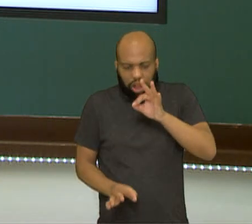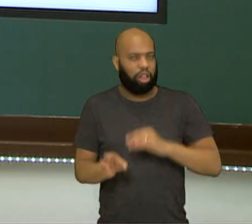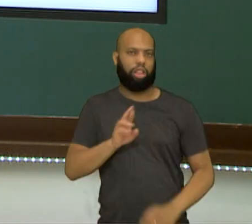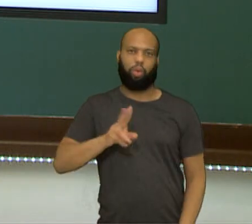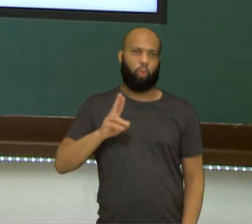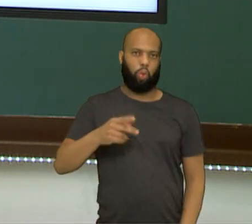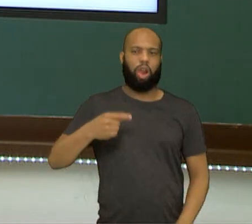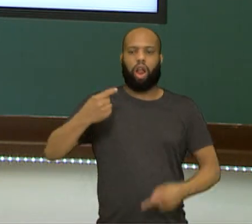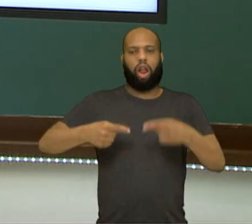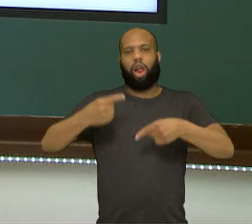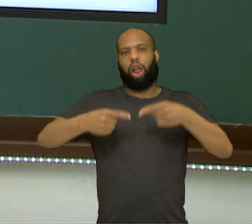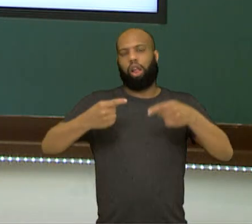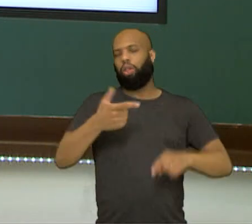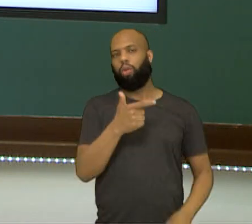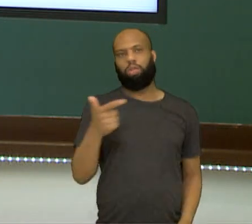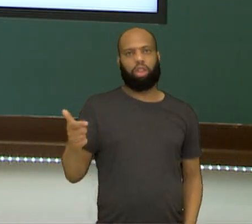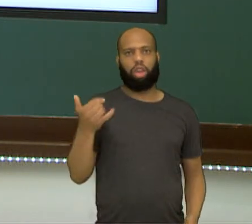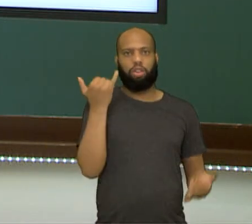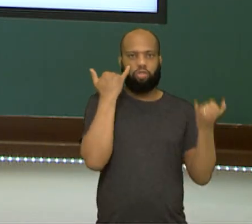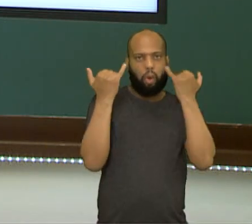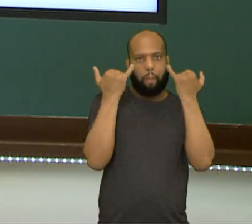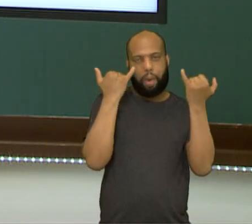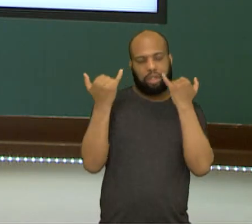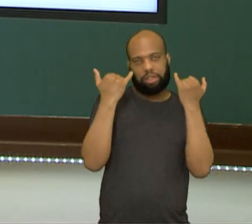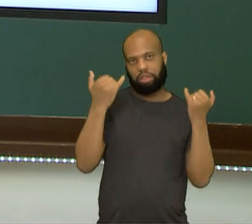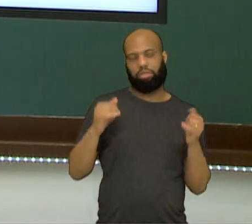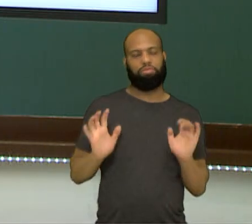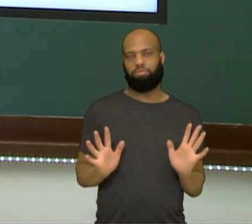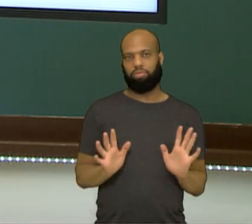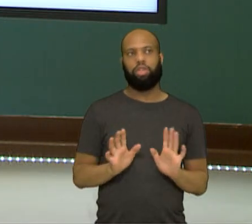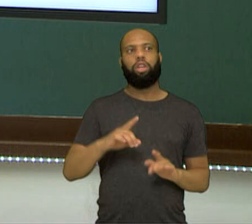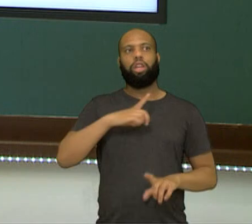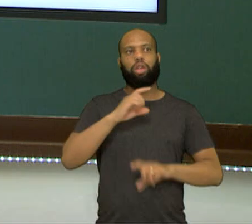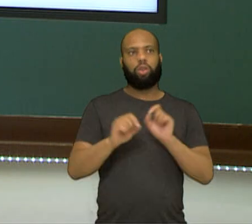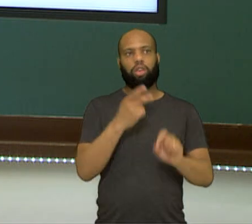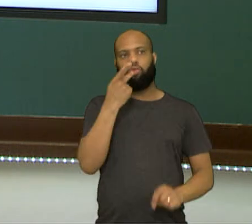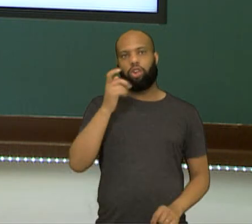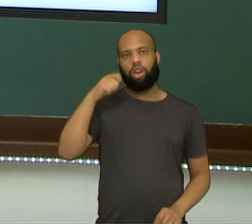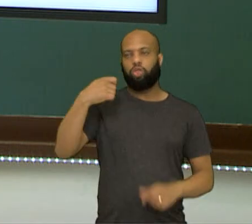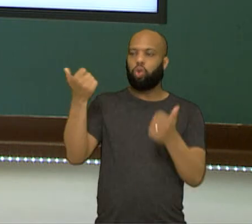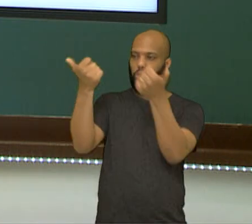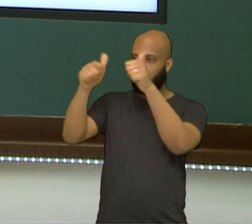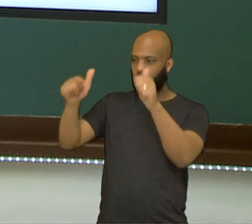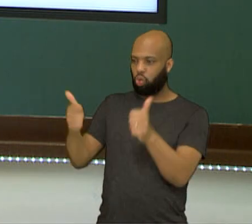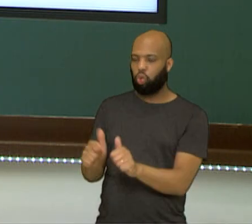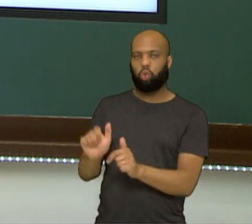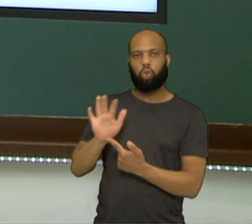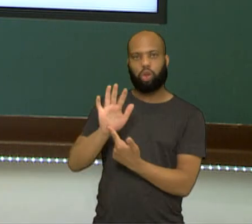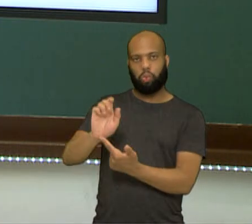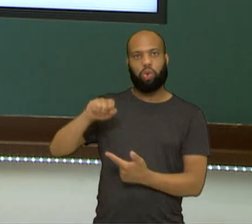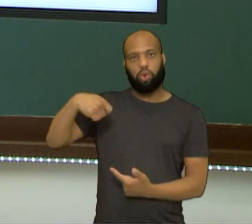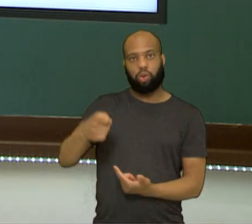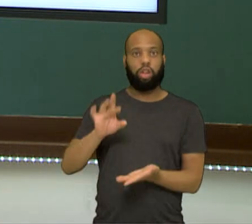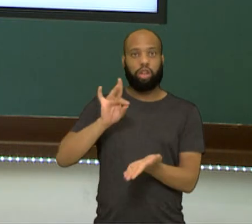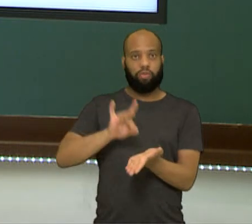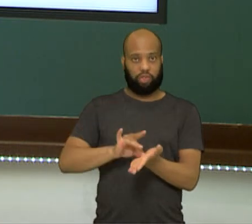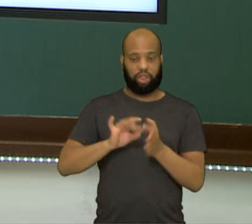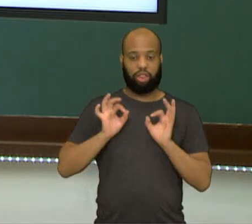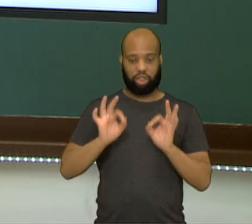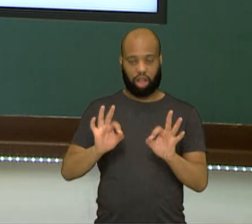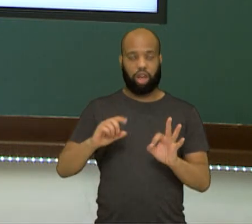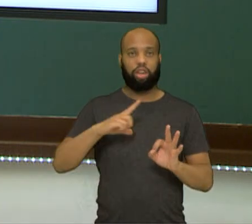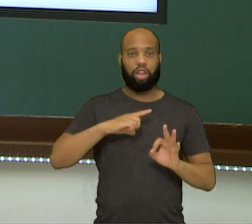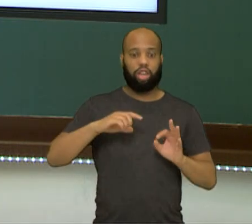um debate não, mas não há uma informação mais precisa. Então, estou falando de esculturas hiperrealistas, né? Todas